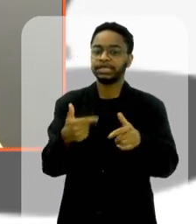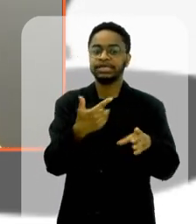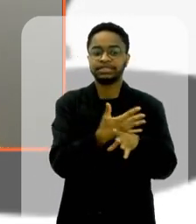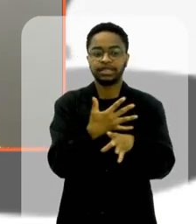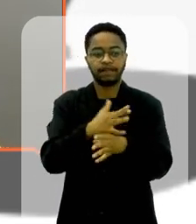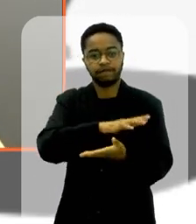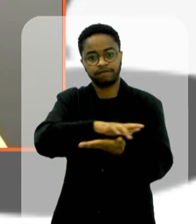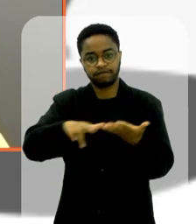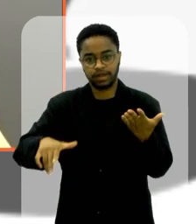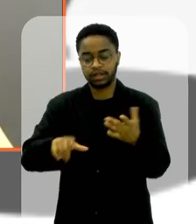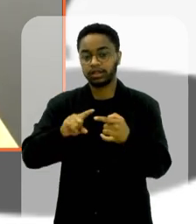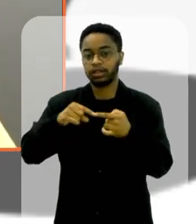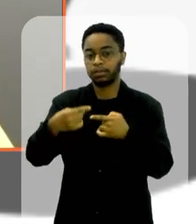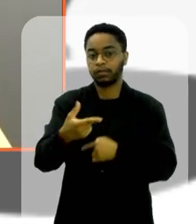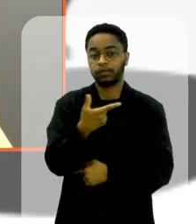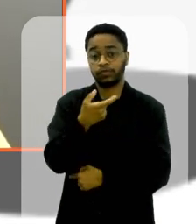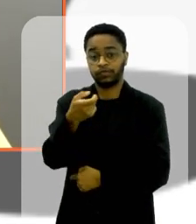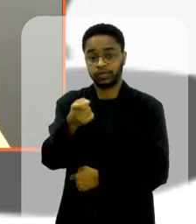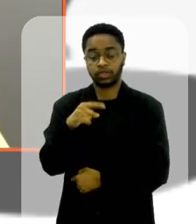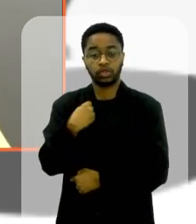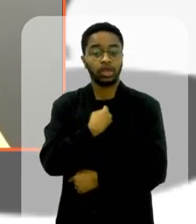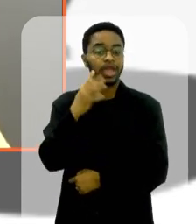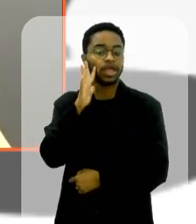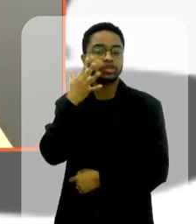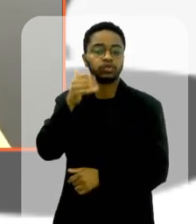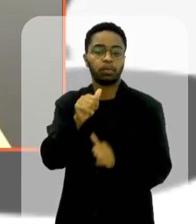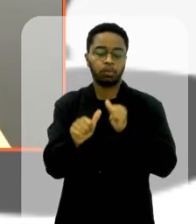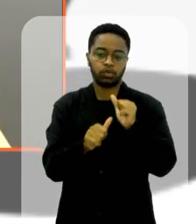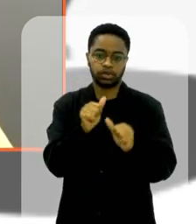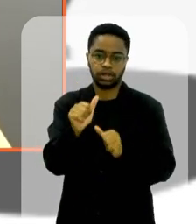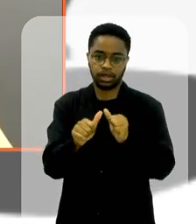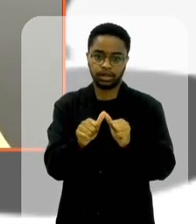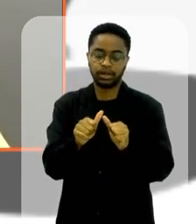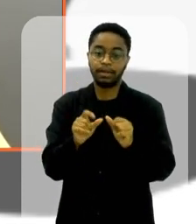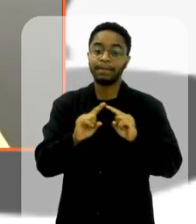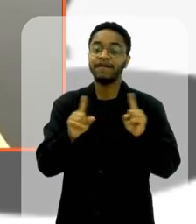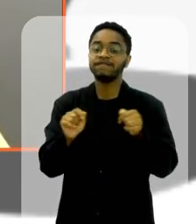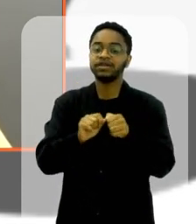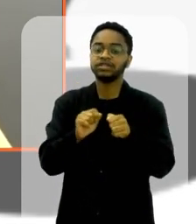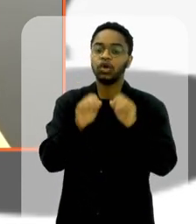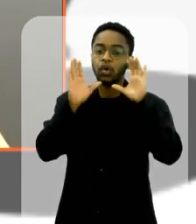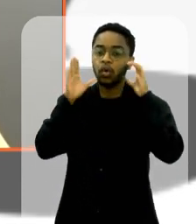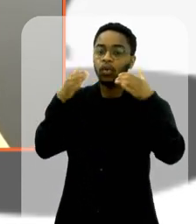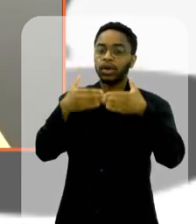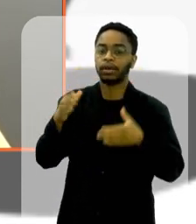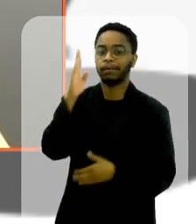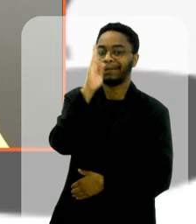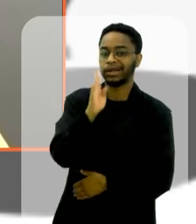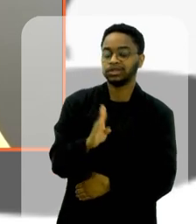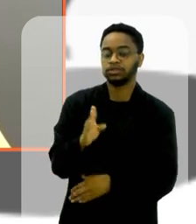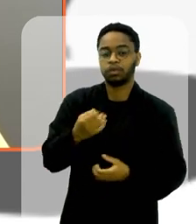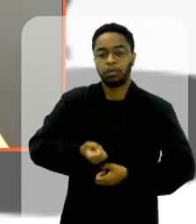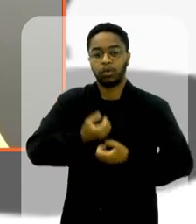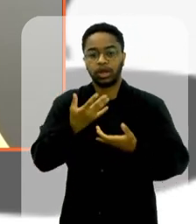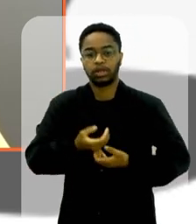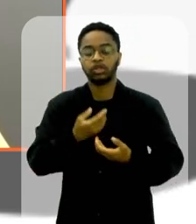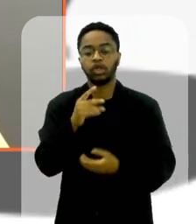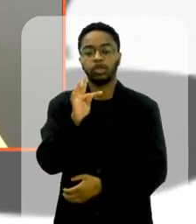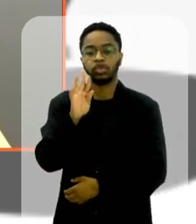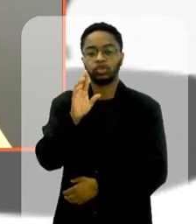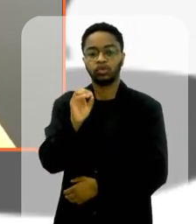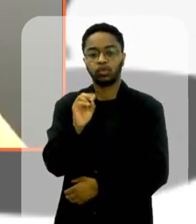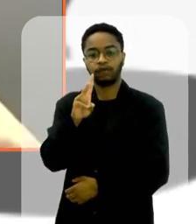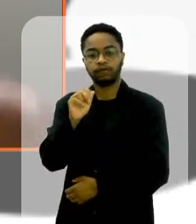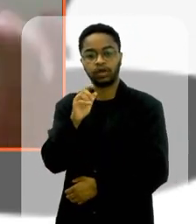várias cidades, né? E no 20º, a gente resolveu mudar e realizar os congressos brasileiros de poetas